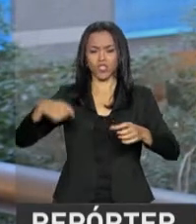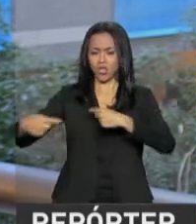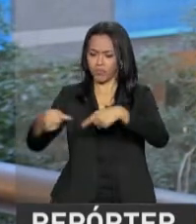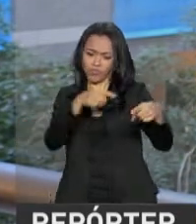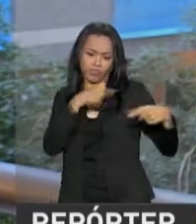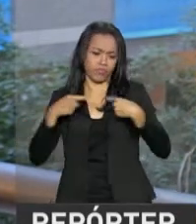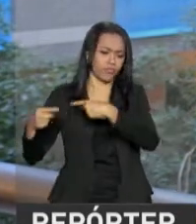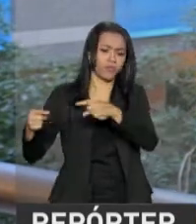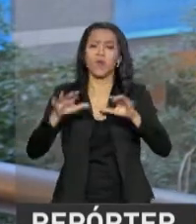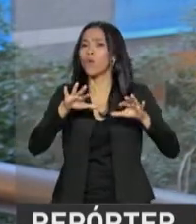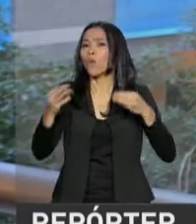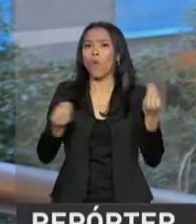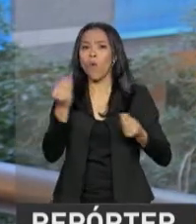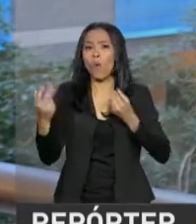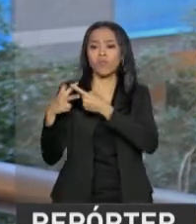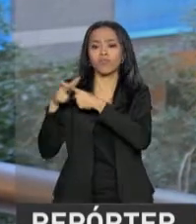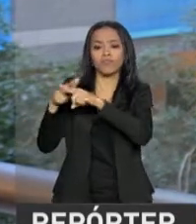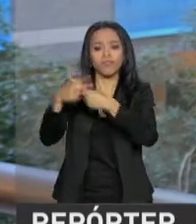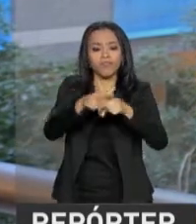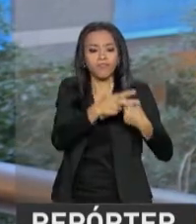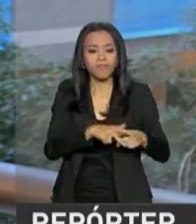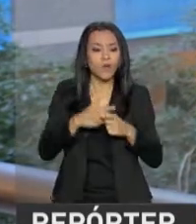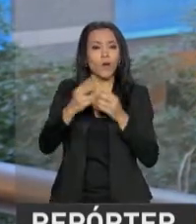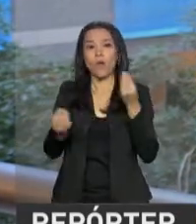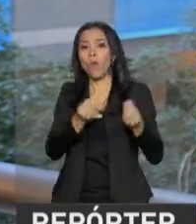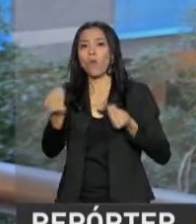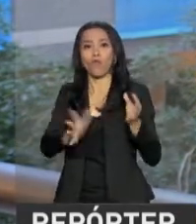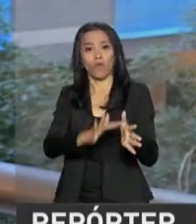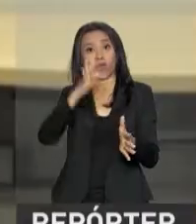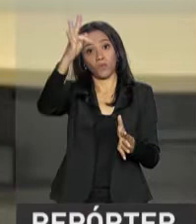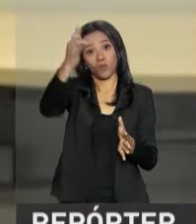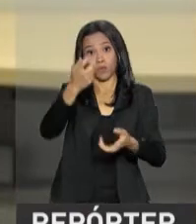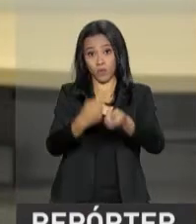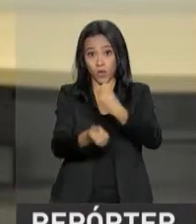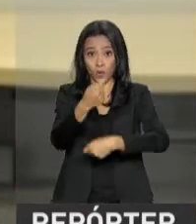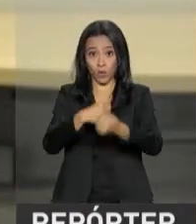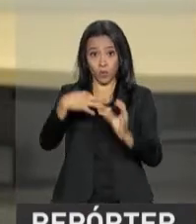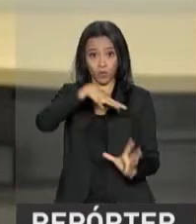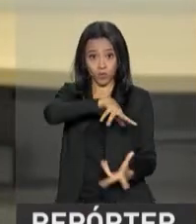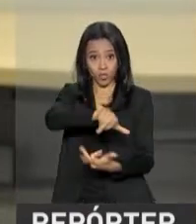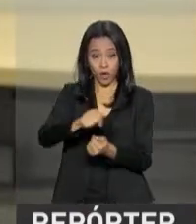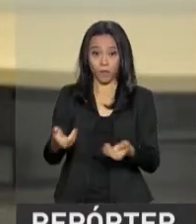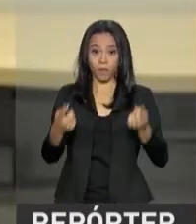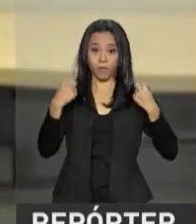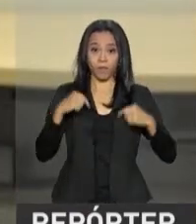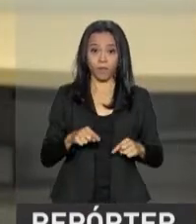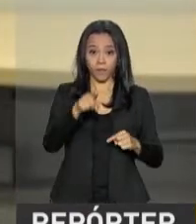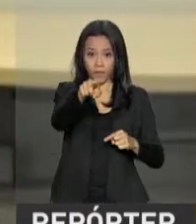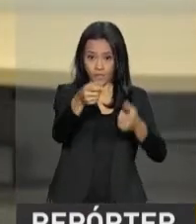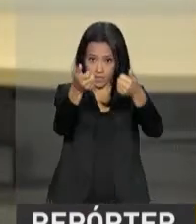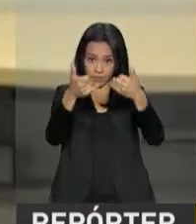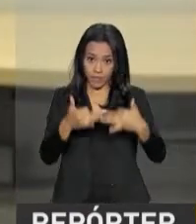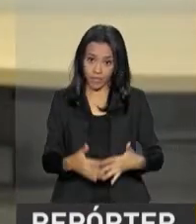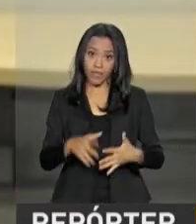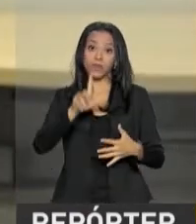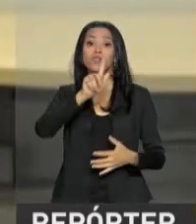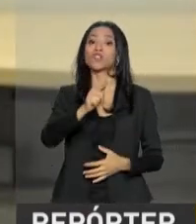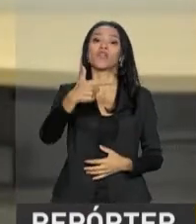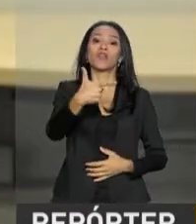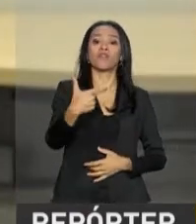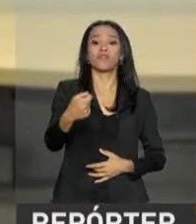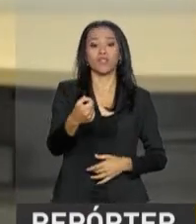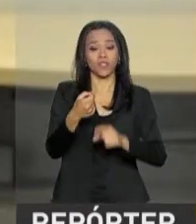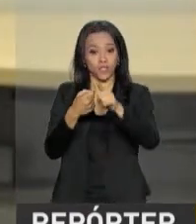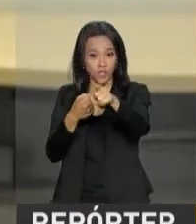e qual o alinhamento dos países com relação ao futuro da economia mundial. Discutimos no G20 a questão da economia digital e